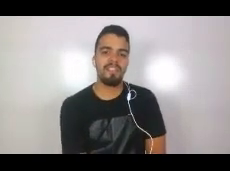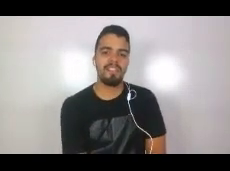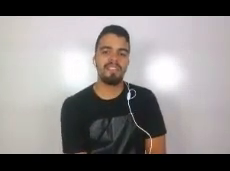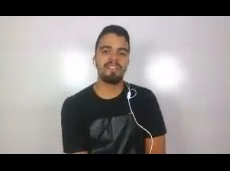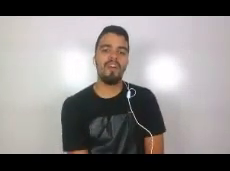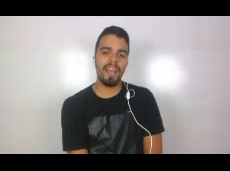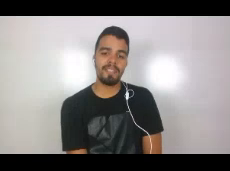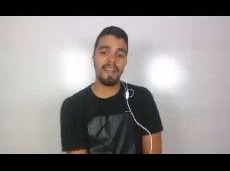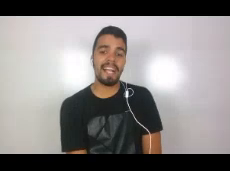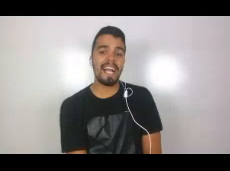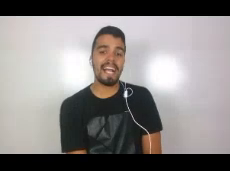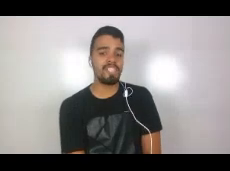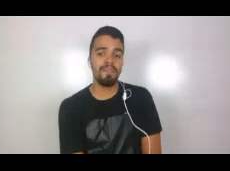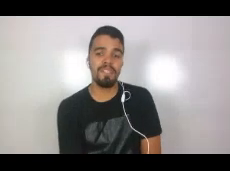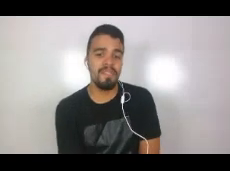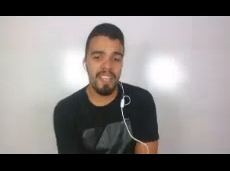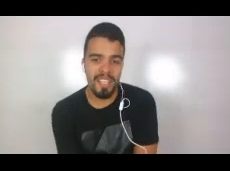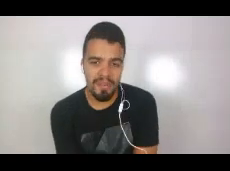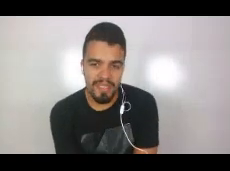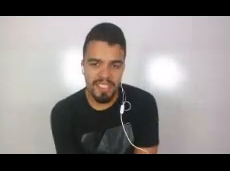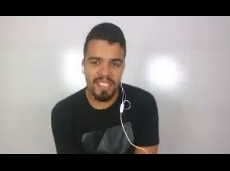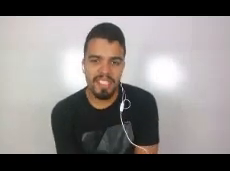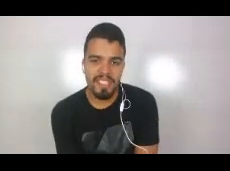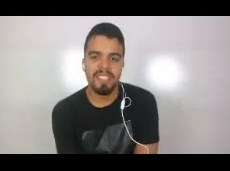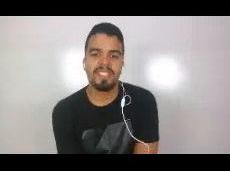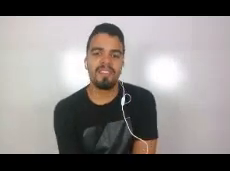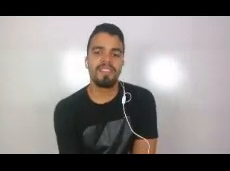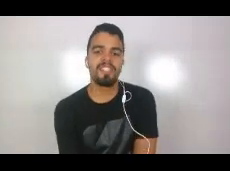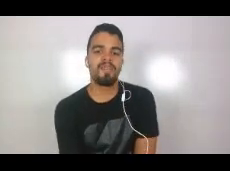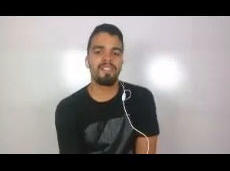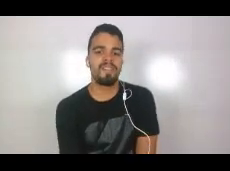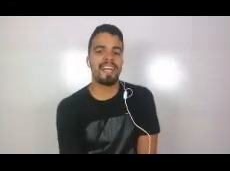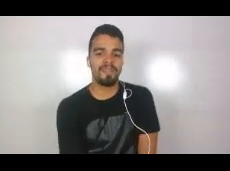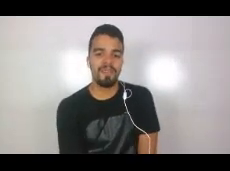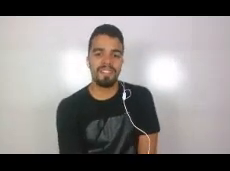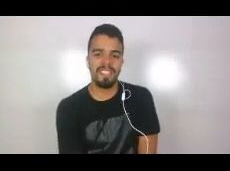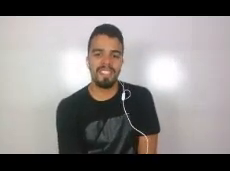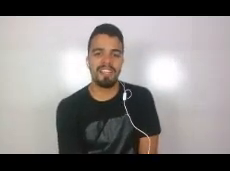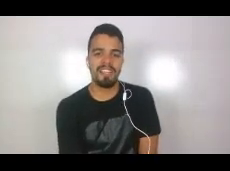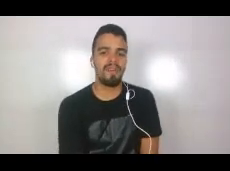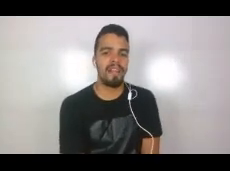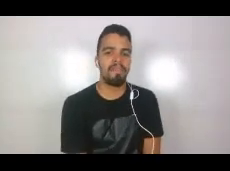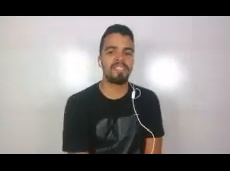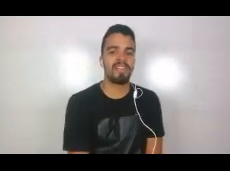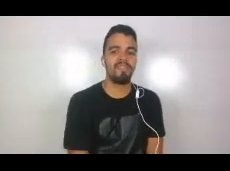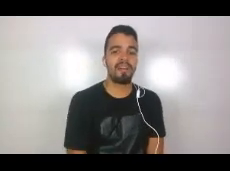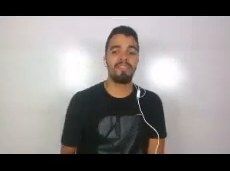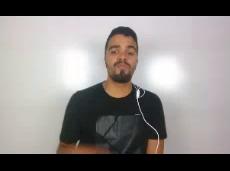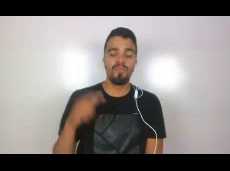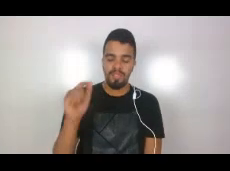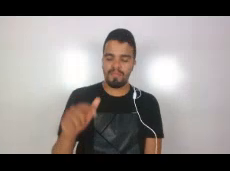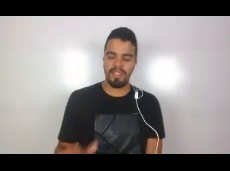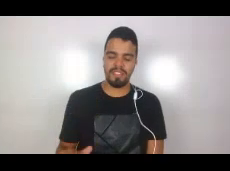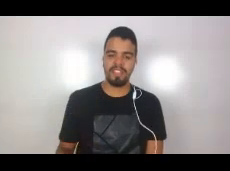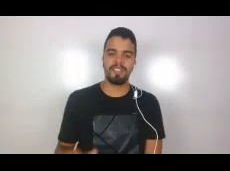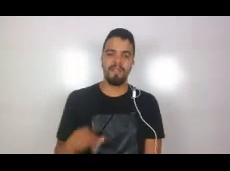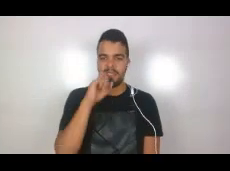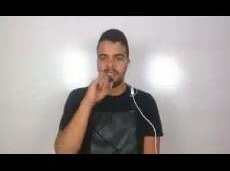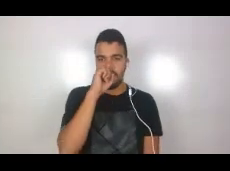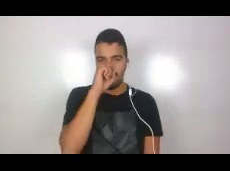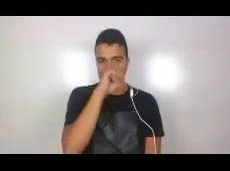esses sinais corretos para cada tipo de veículo. Então, não deixe de motivar cada cursista a explorar e praticar o vocabulário dos